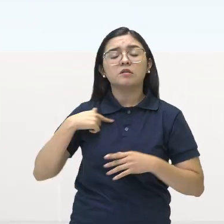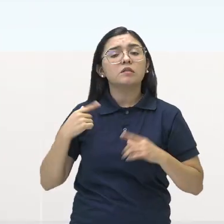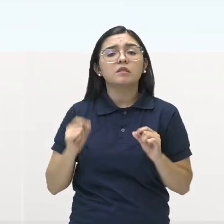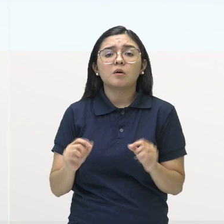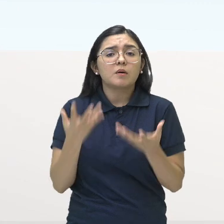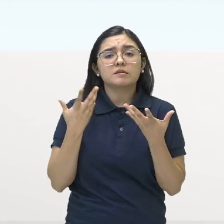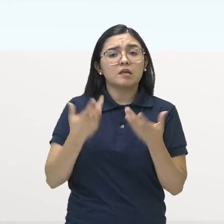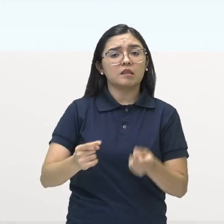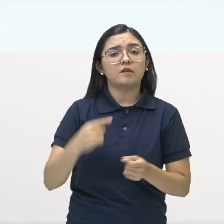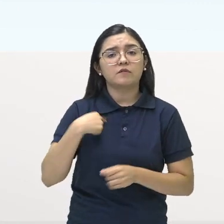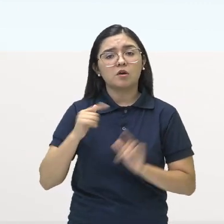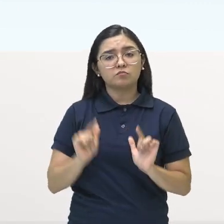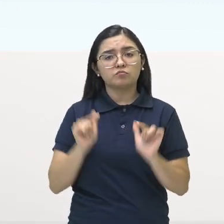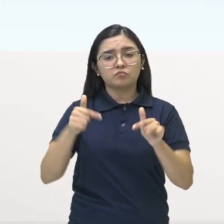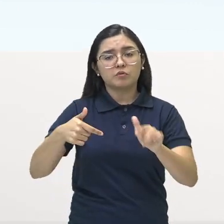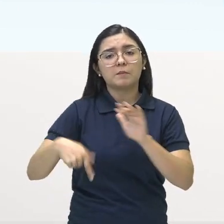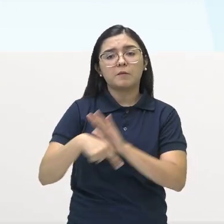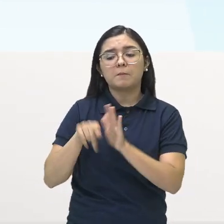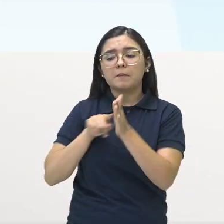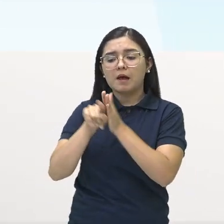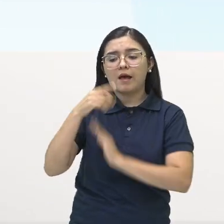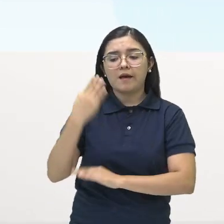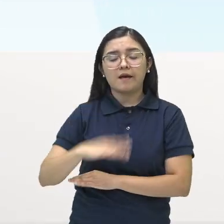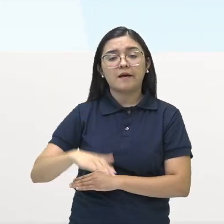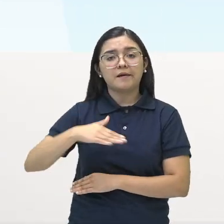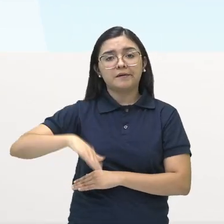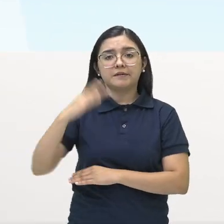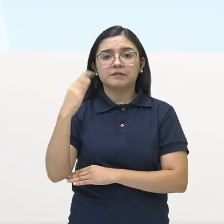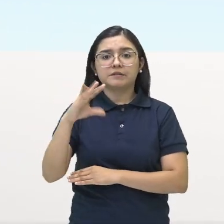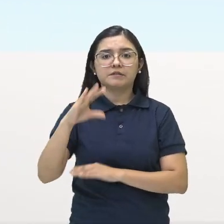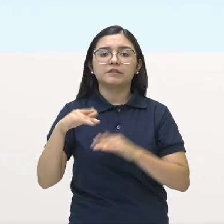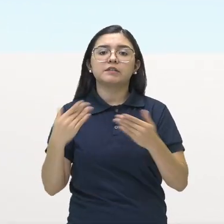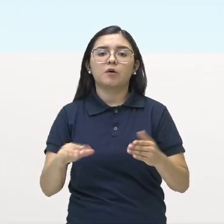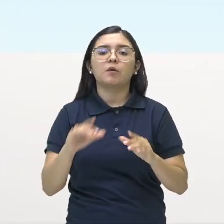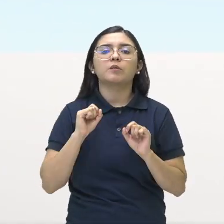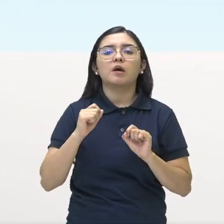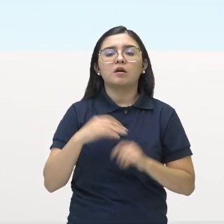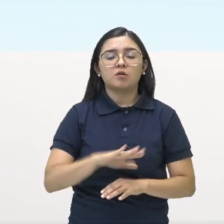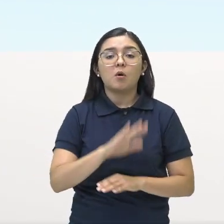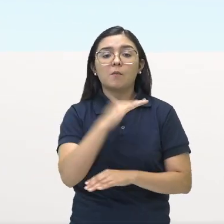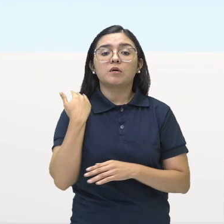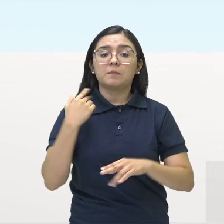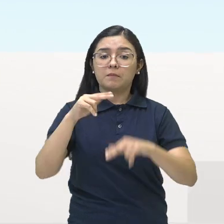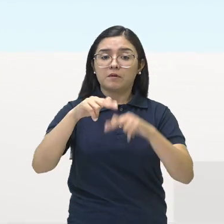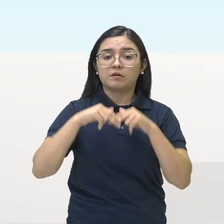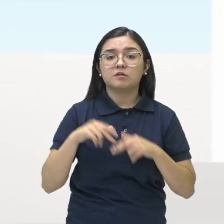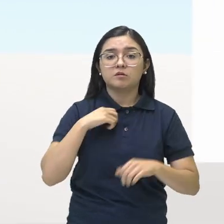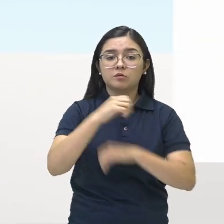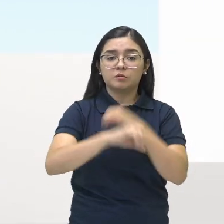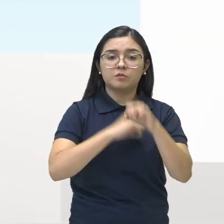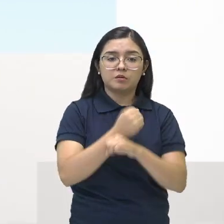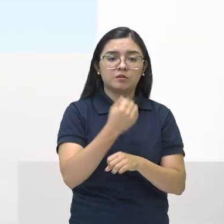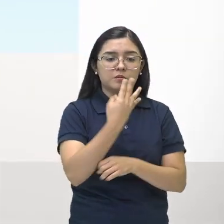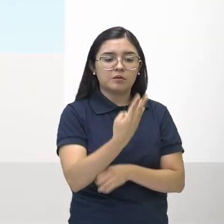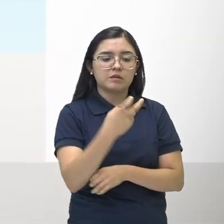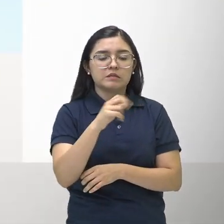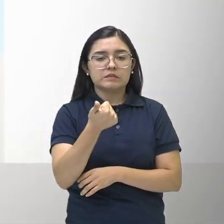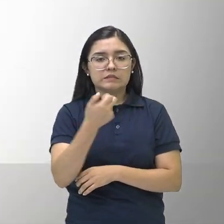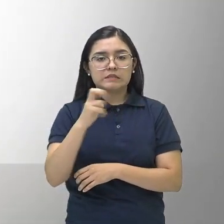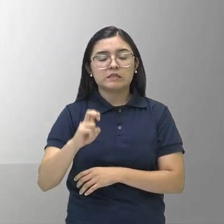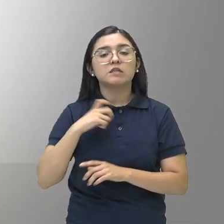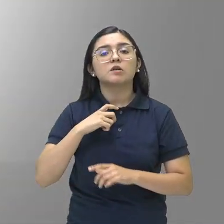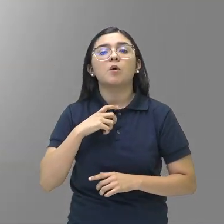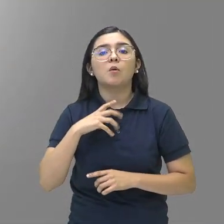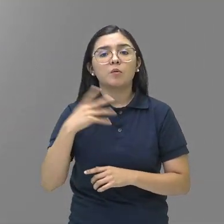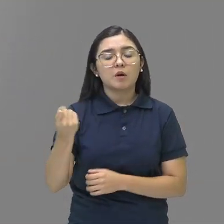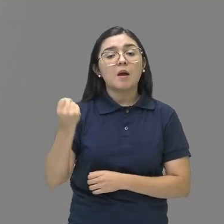minha dedicação às ciências. Minha vida acabou precocemente, pois no ano de 415 fui atacada e morta por um